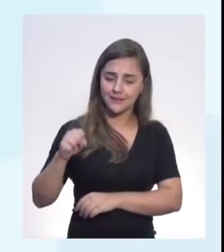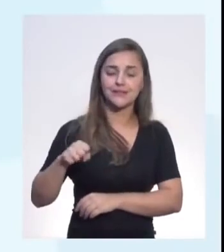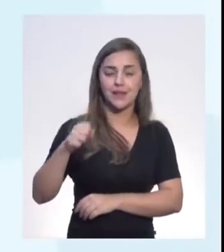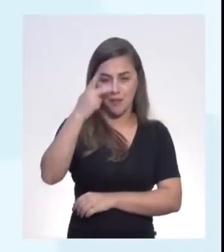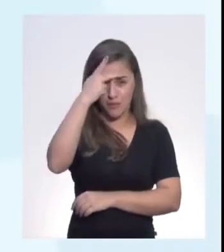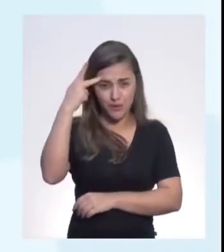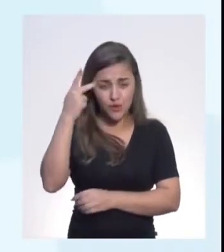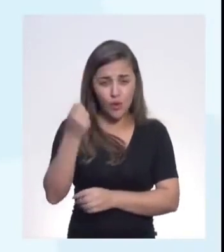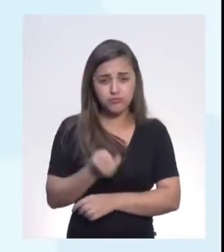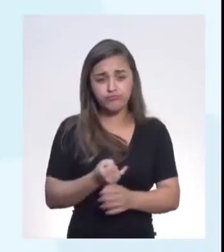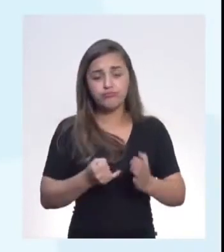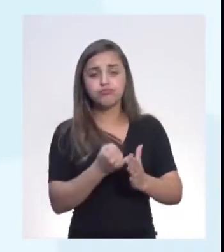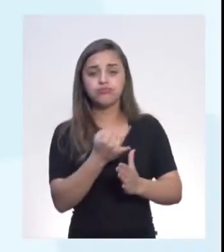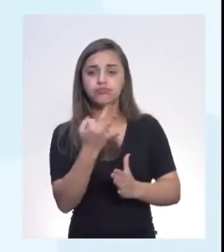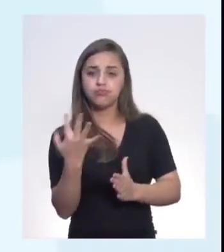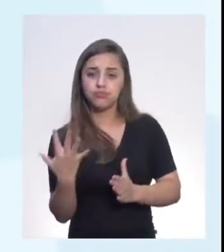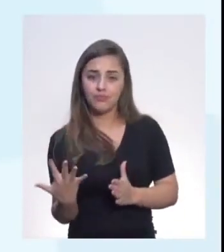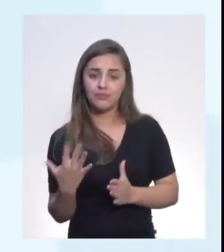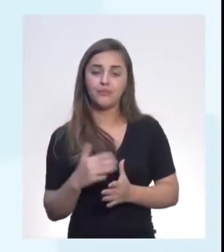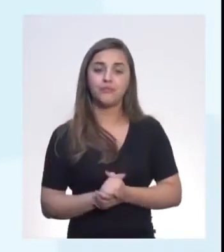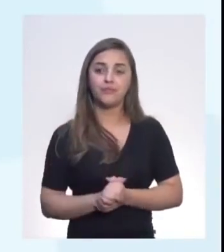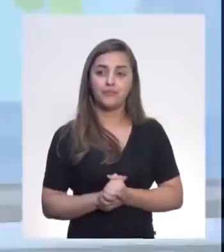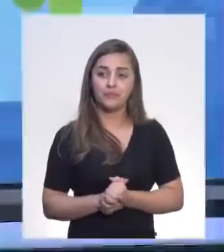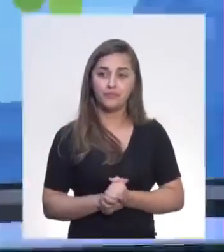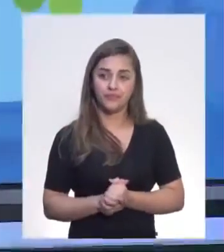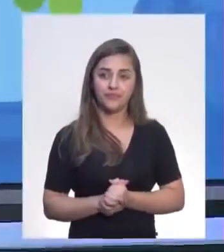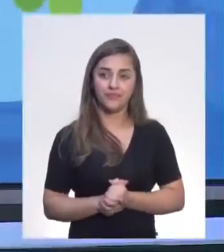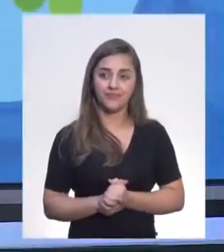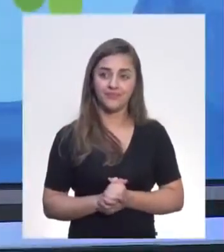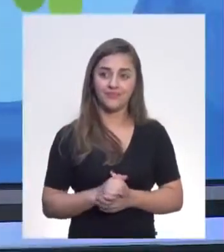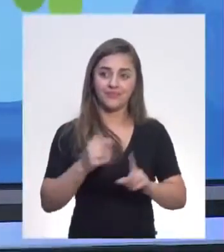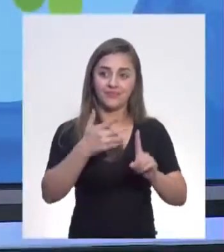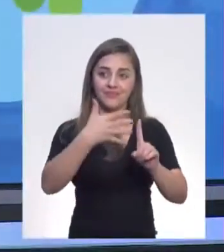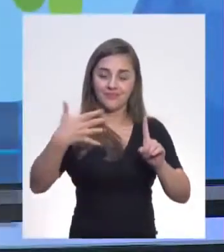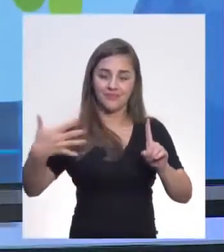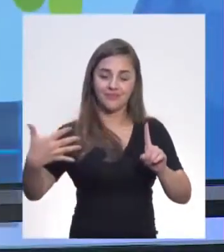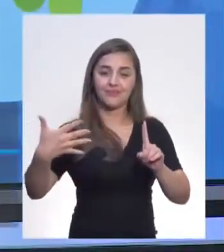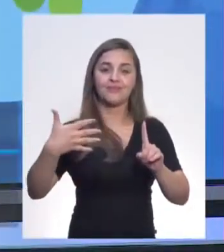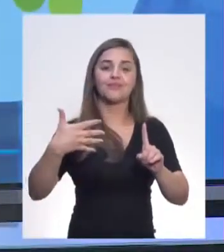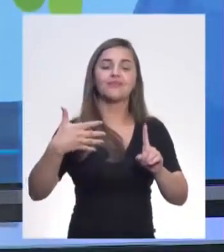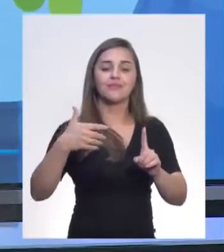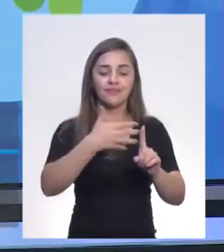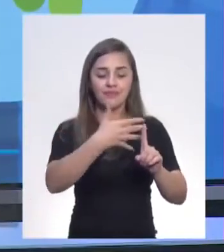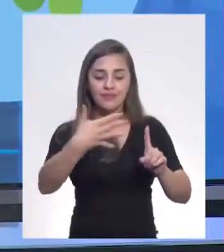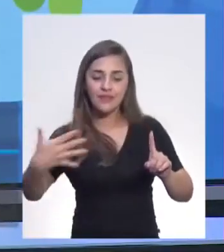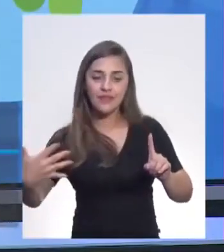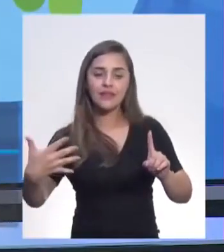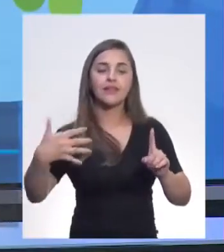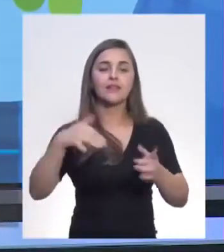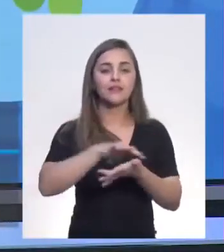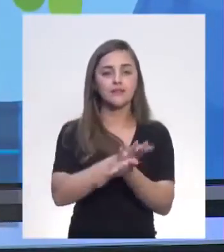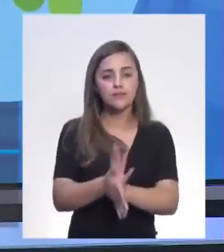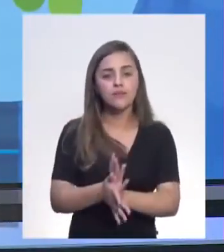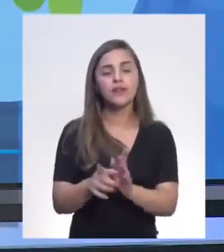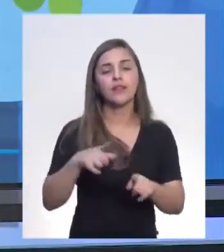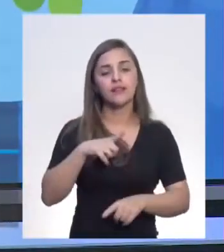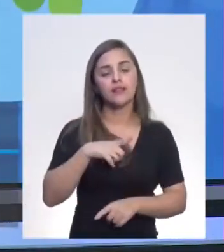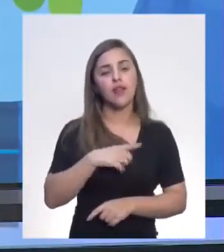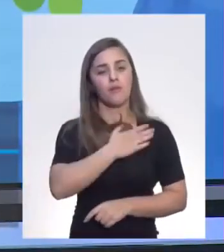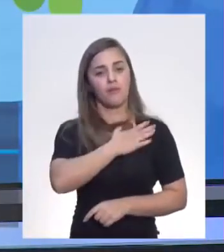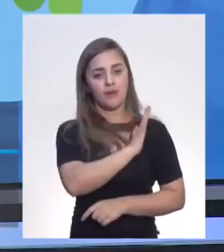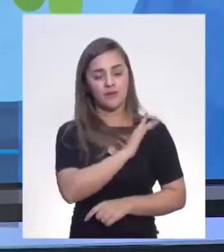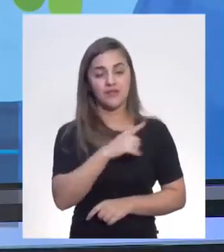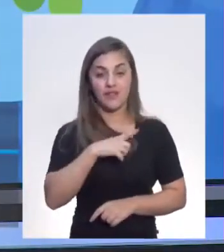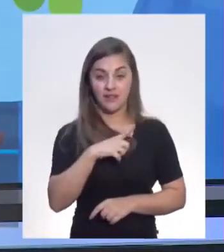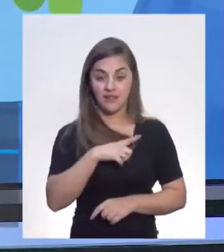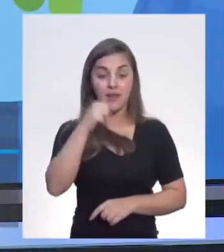LGBTQ+, e que essas pessoas sofrem muito preconceito. A gente tem aquele estereótipo da mulher